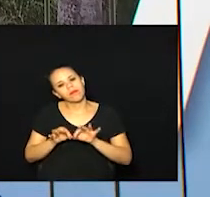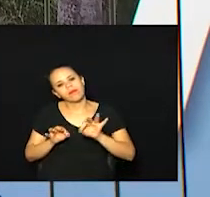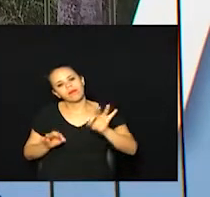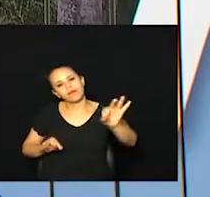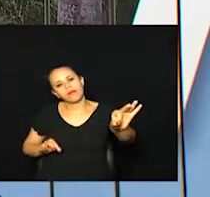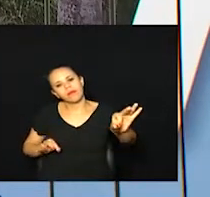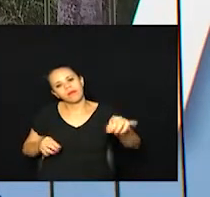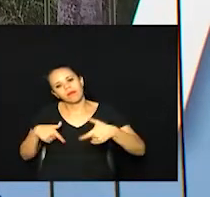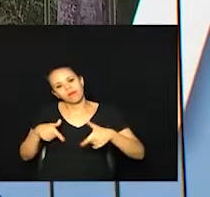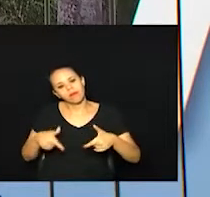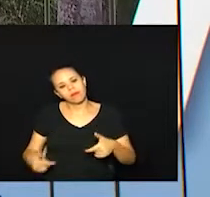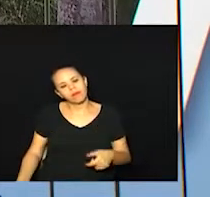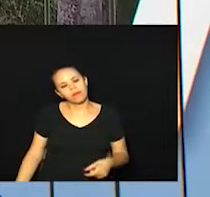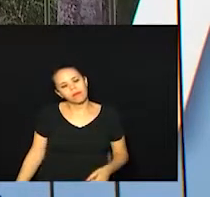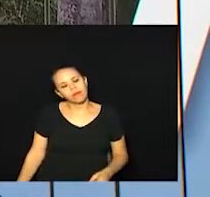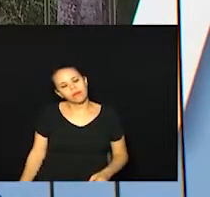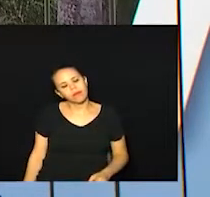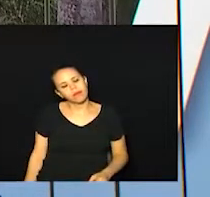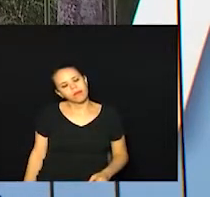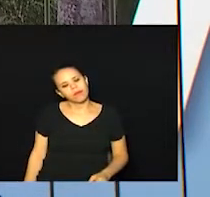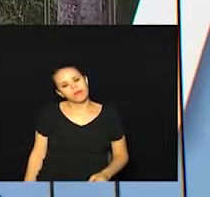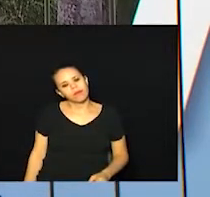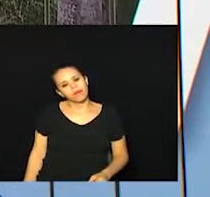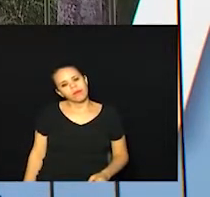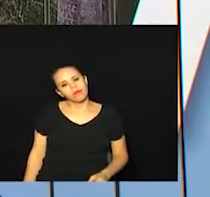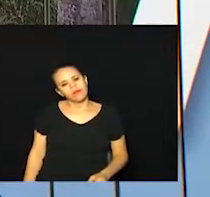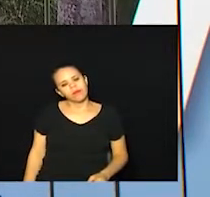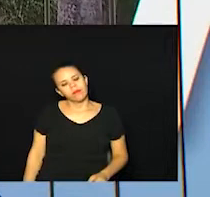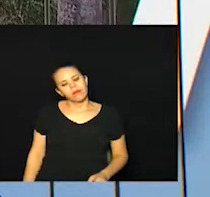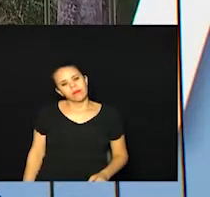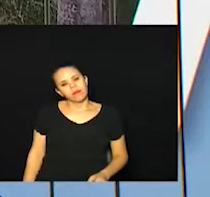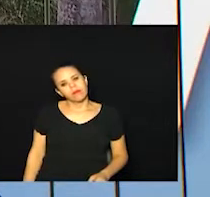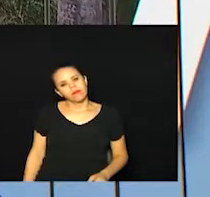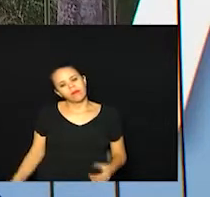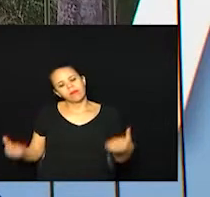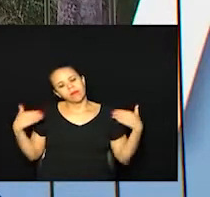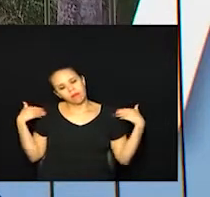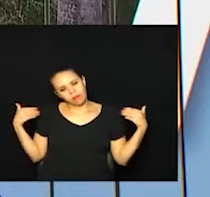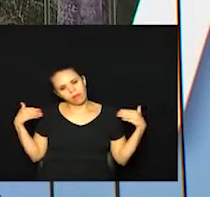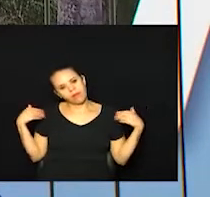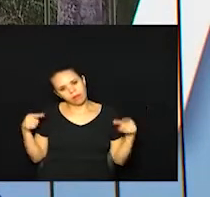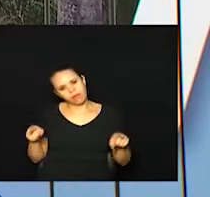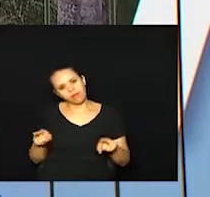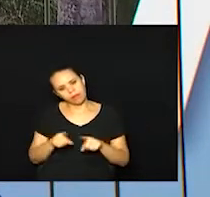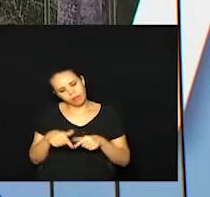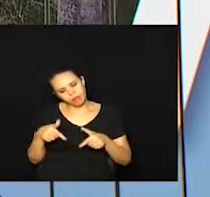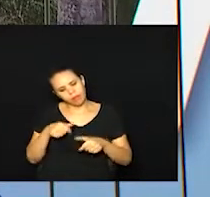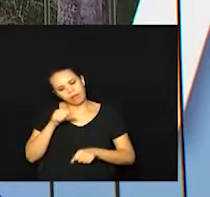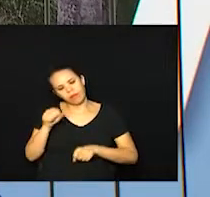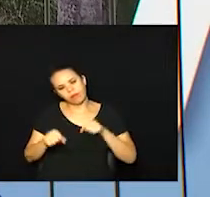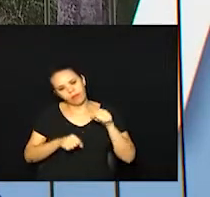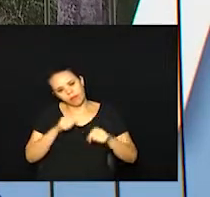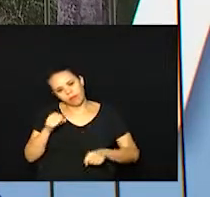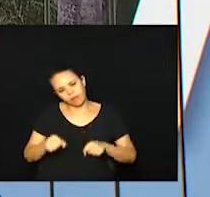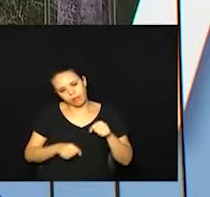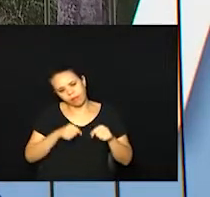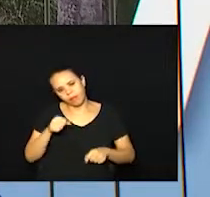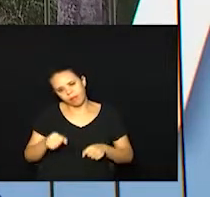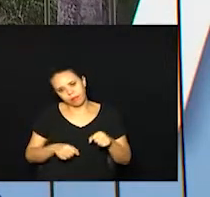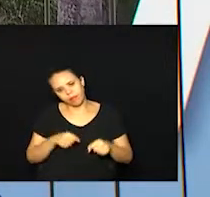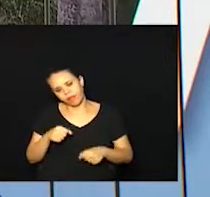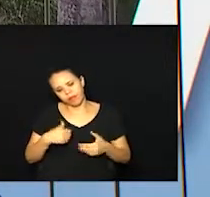deslocamento do trabalho, não só para o lazer, mas também para o trabalho, para o